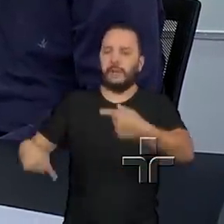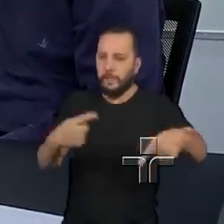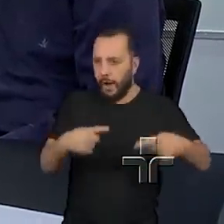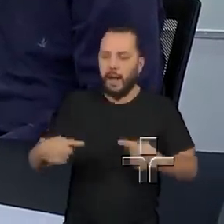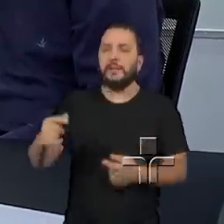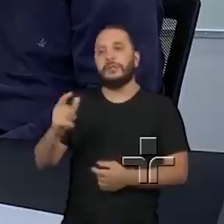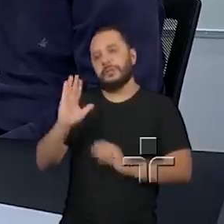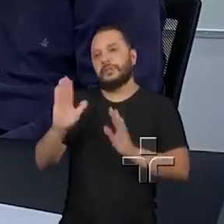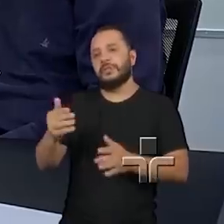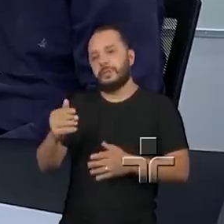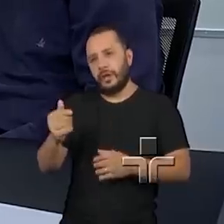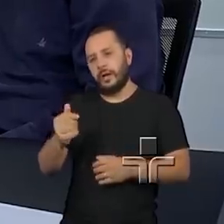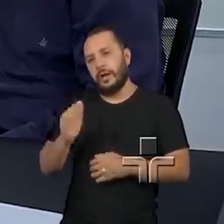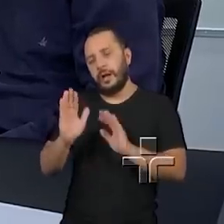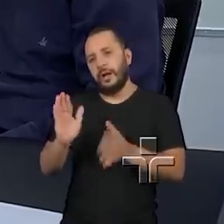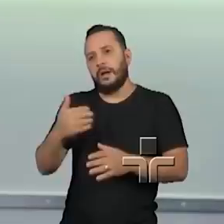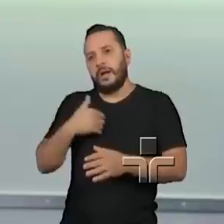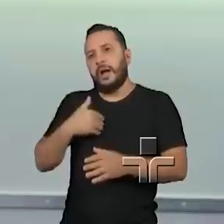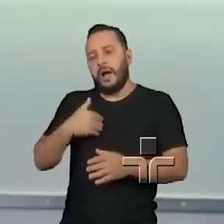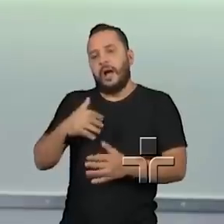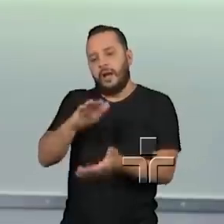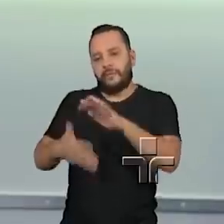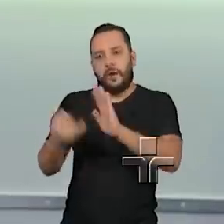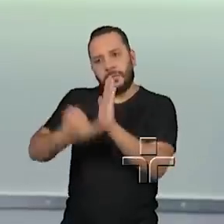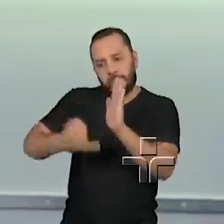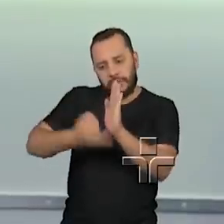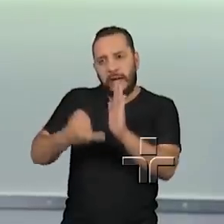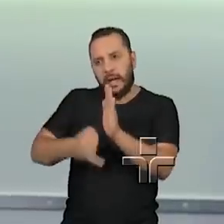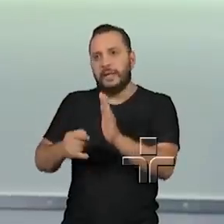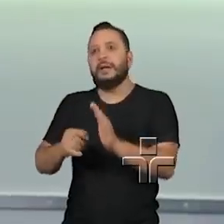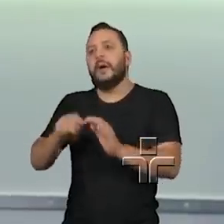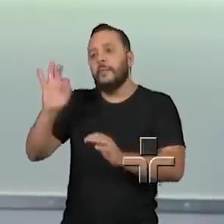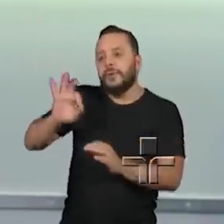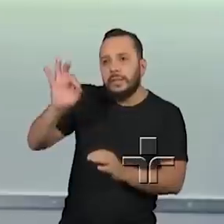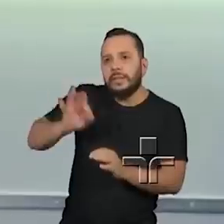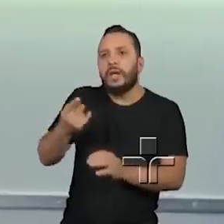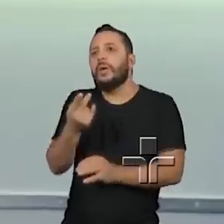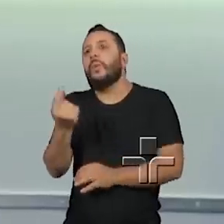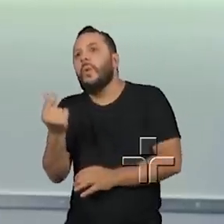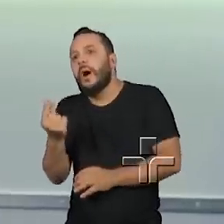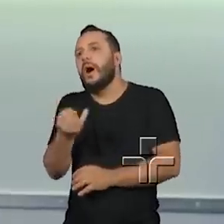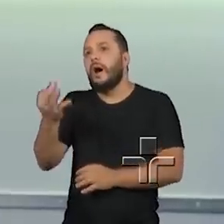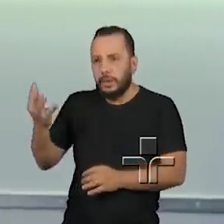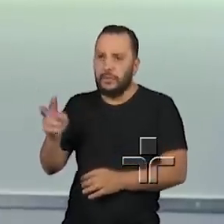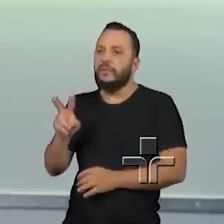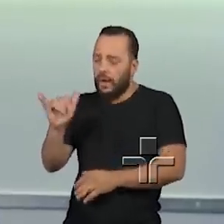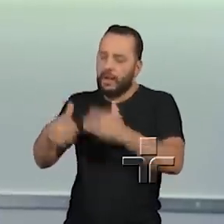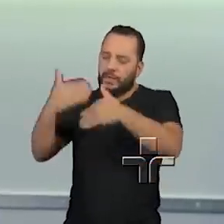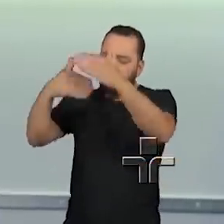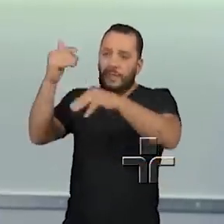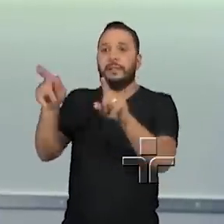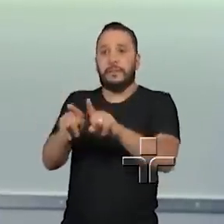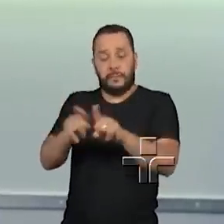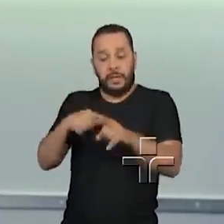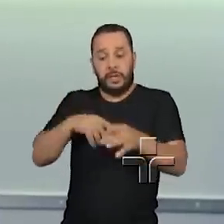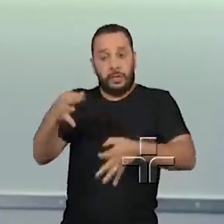das alíquotas dos estados para os municípios. Outro ponto que acho que deve ser discutido e aprovado é o fim do foro privilegiado. Né? Infelizmente, existe